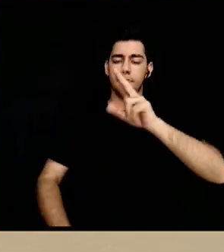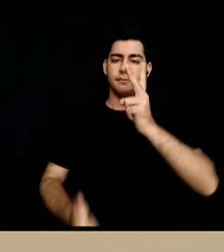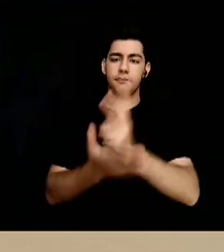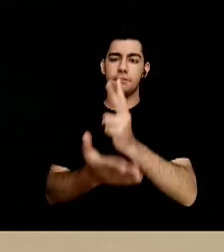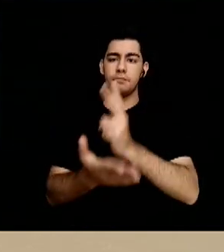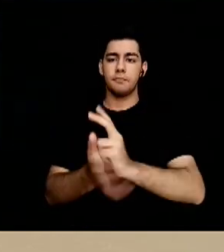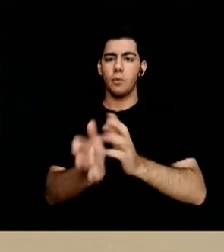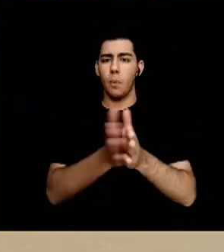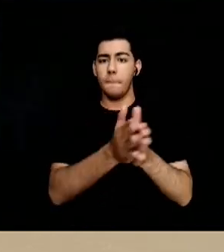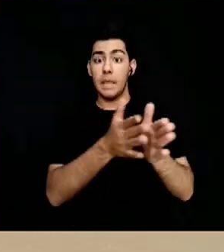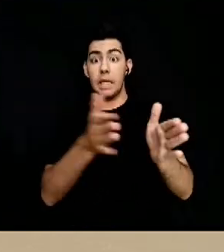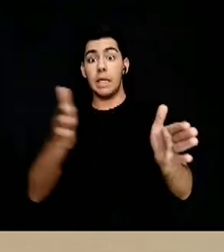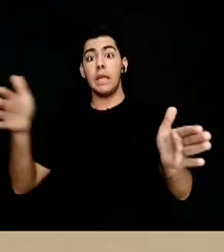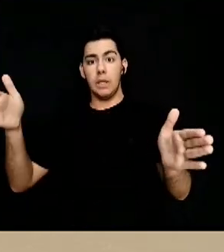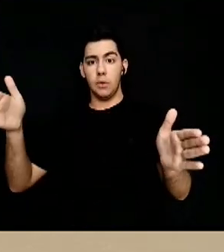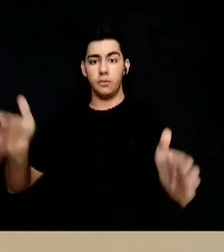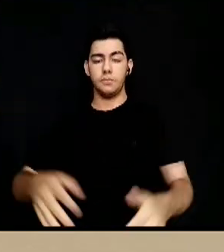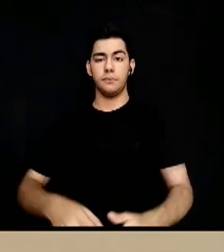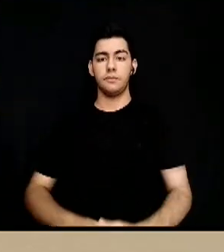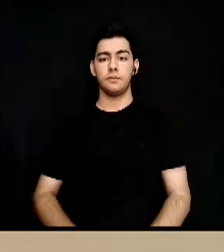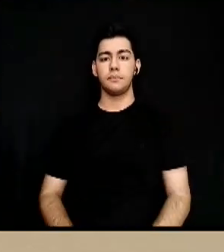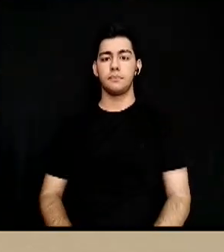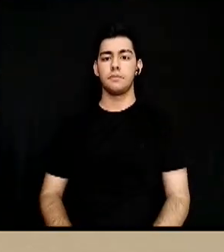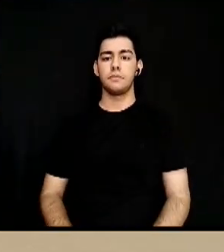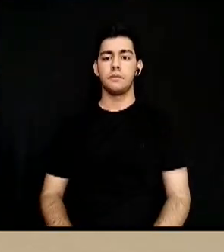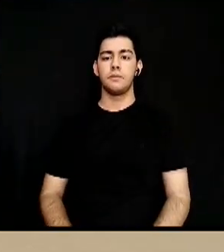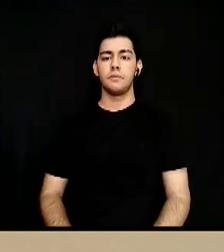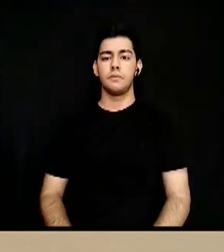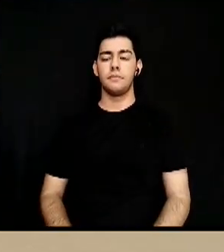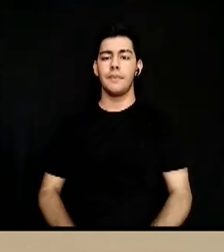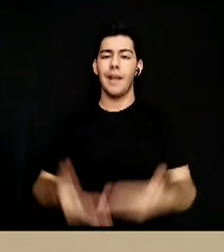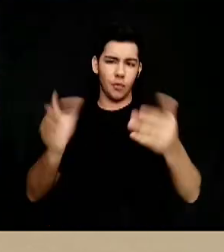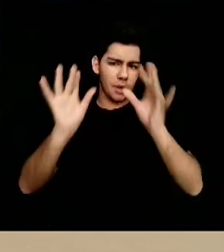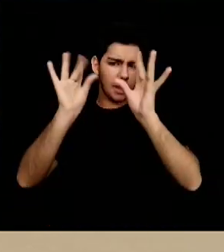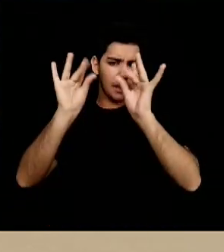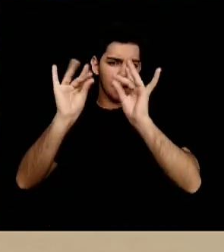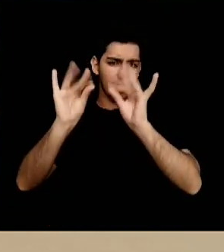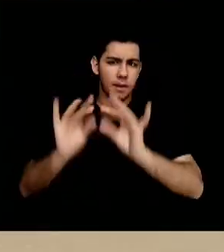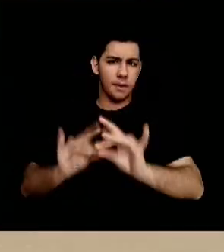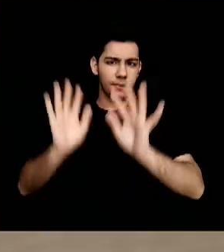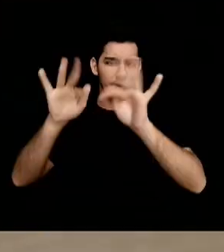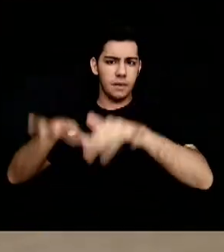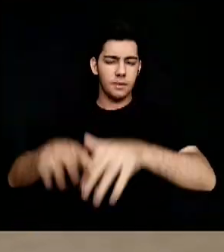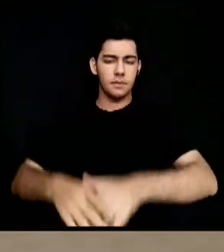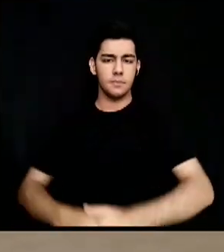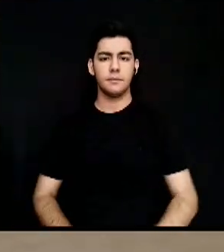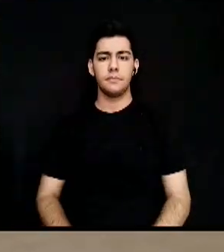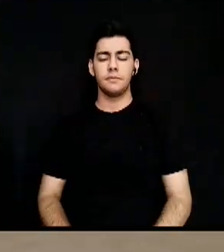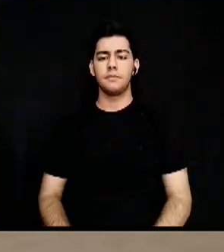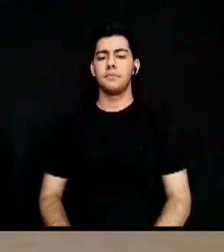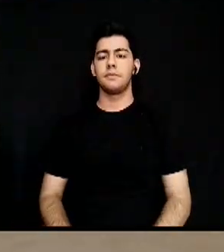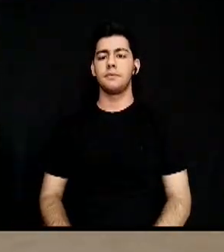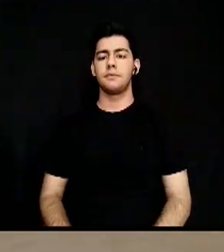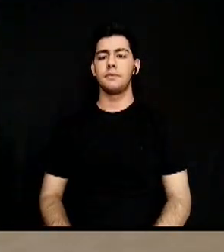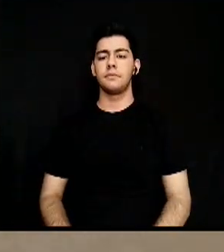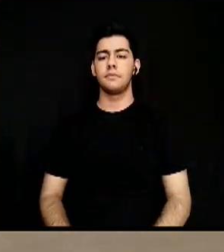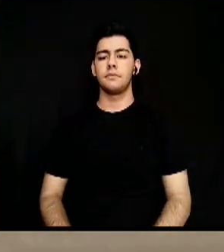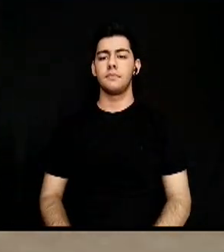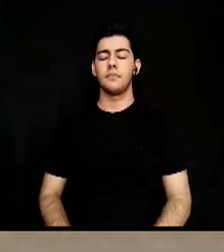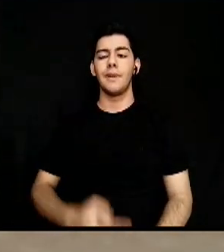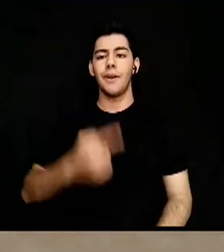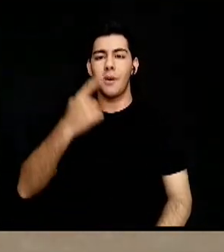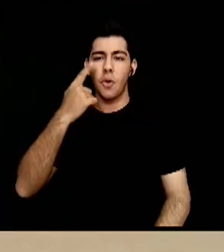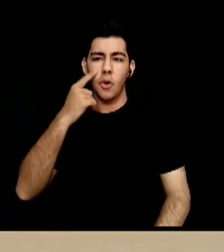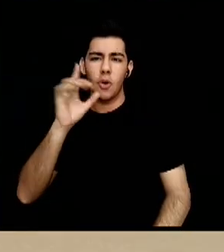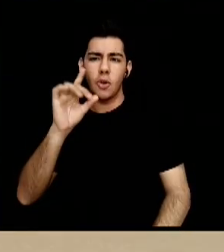Maravilha. Agora é o toque final? Isso. Aqui, vamos lá. Eu vou colocar um pouquinho desse